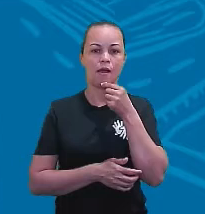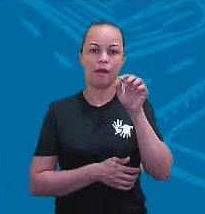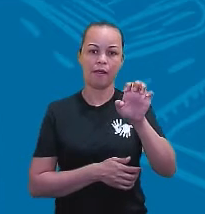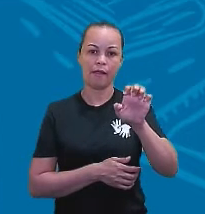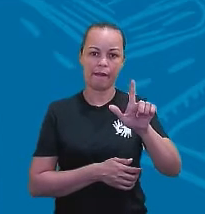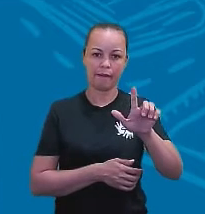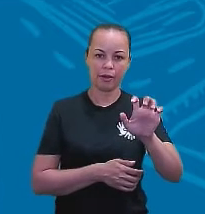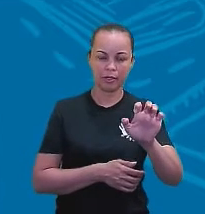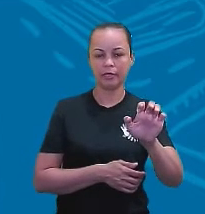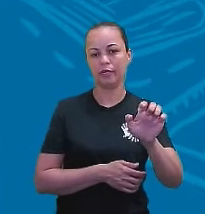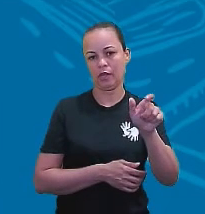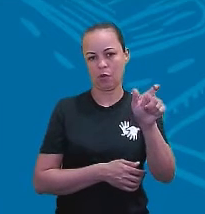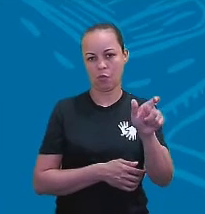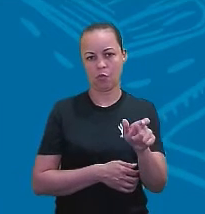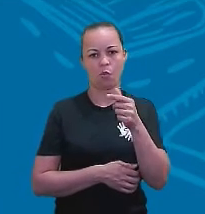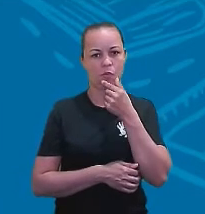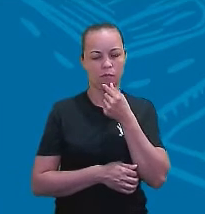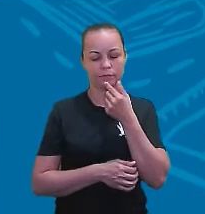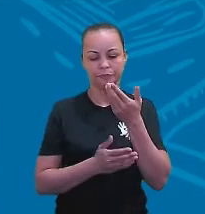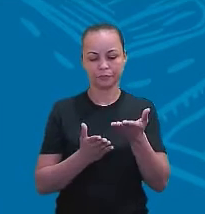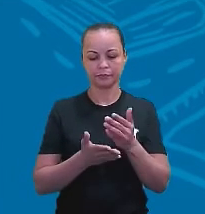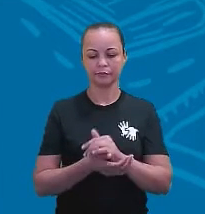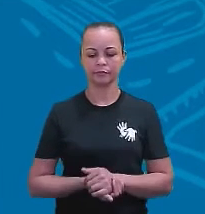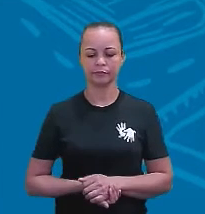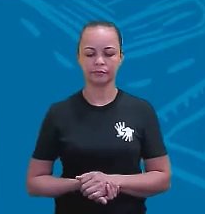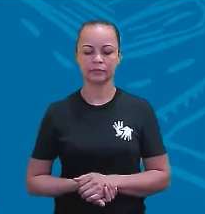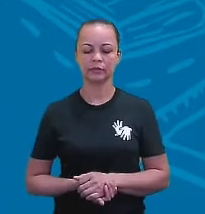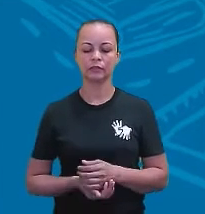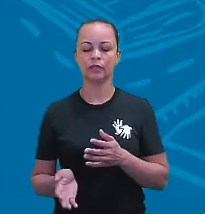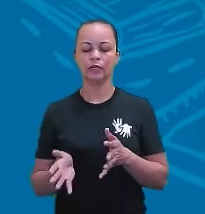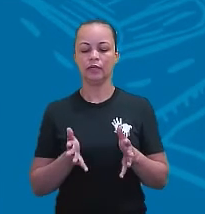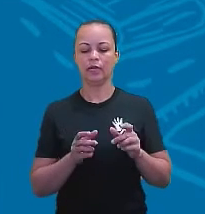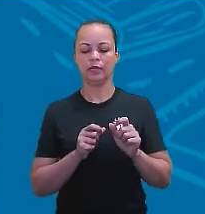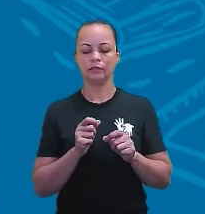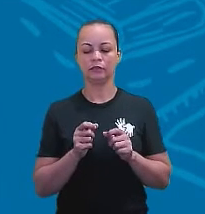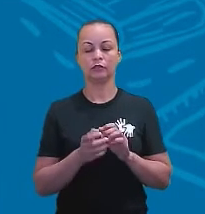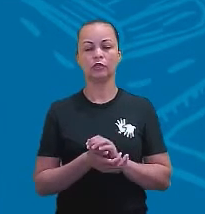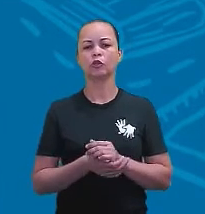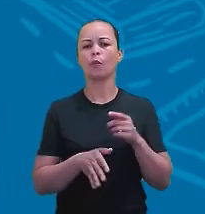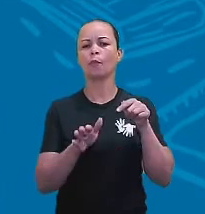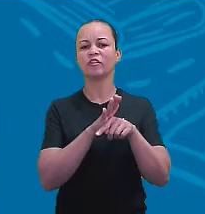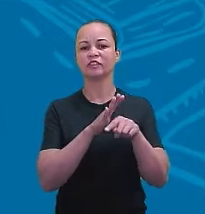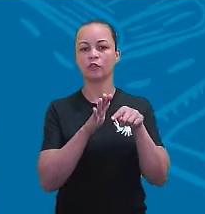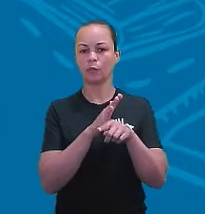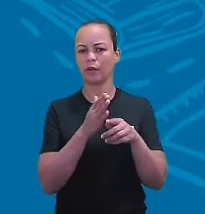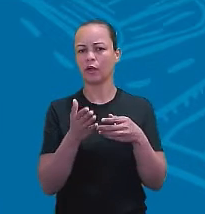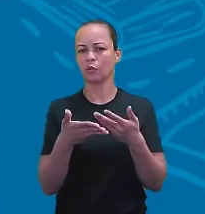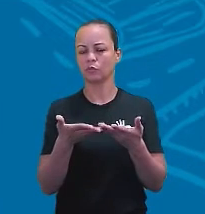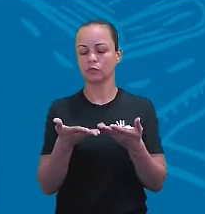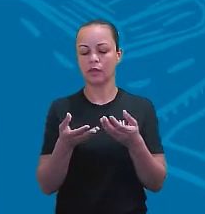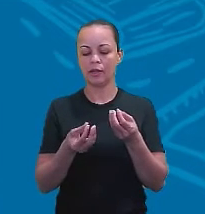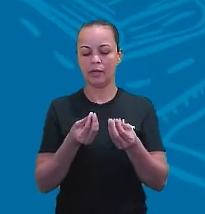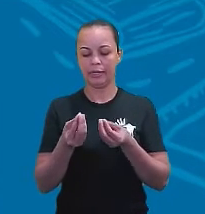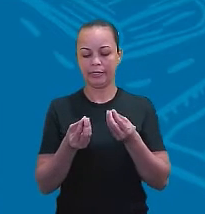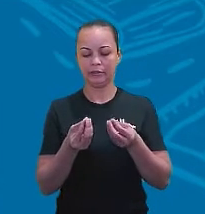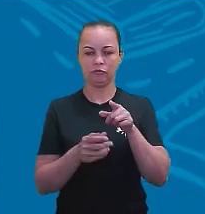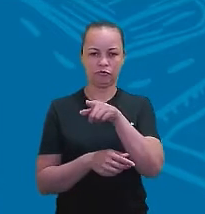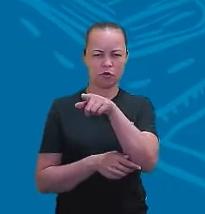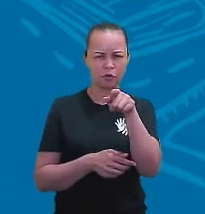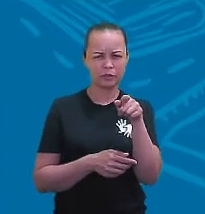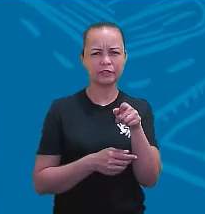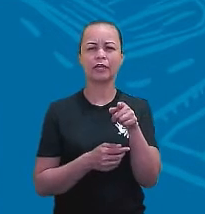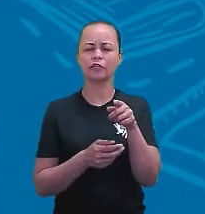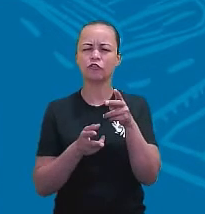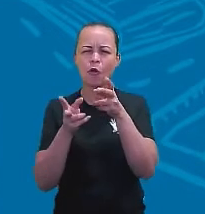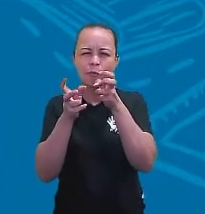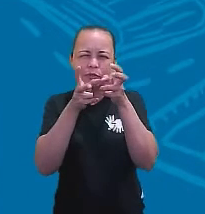pessoa, tá? No masculino. A good soccer player, então eu estou fazendo uma perguntinha. E aí você em casa vai